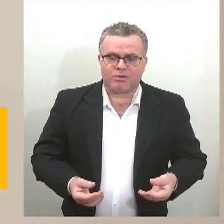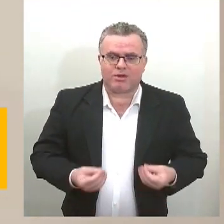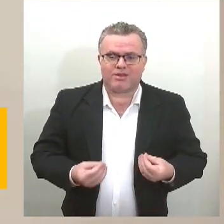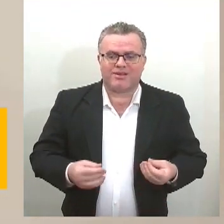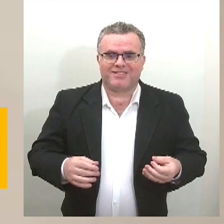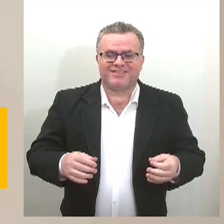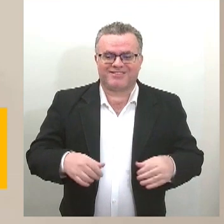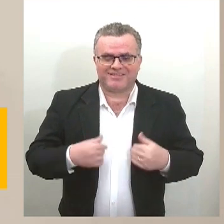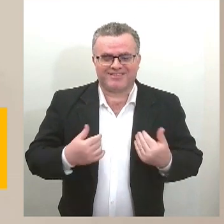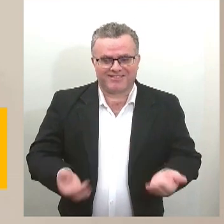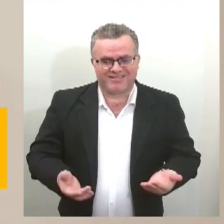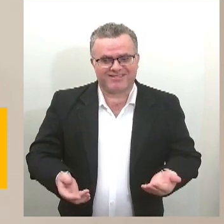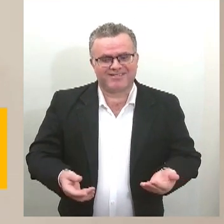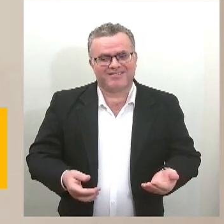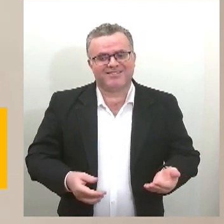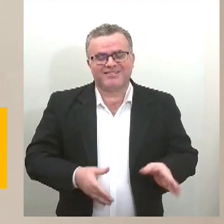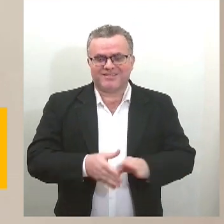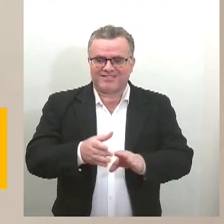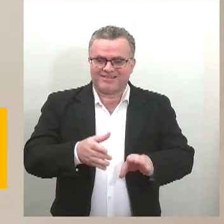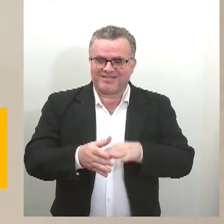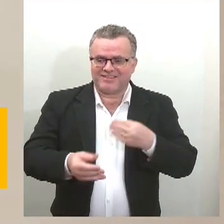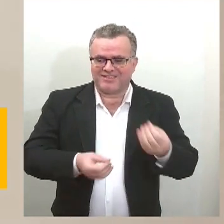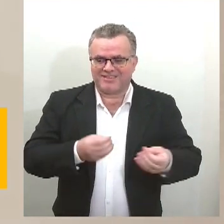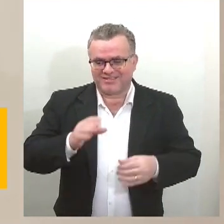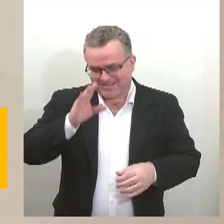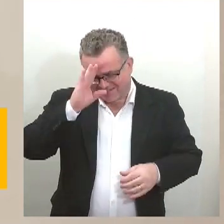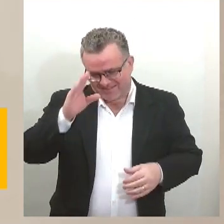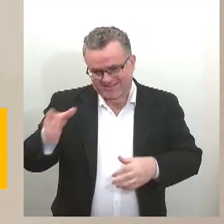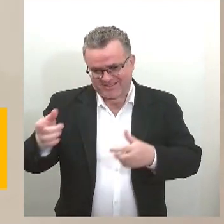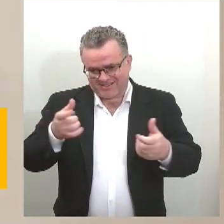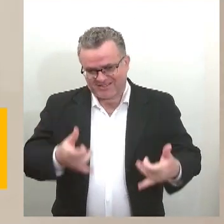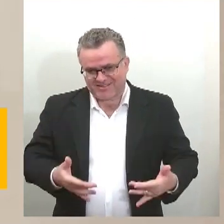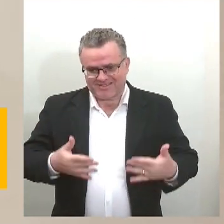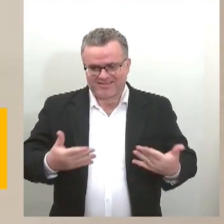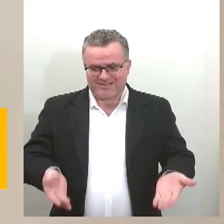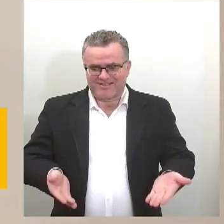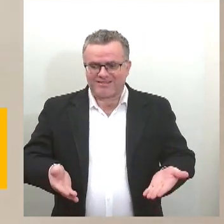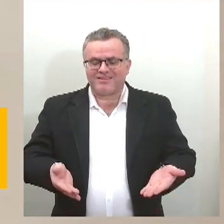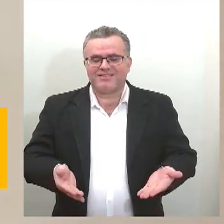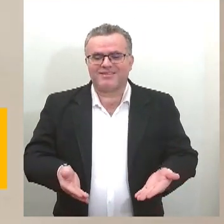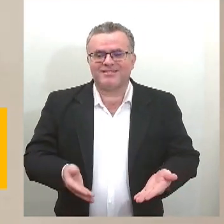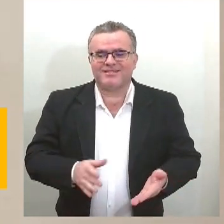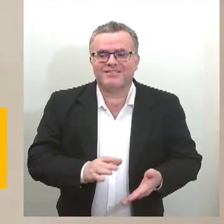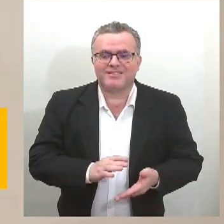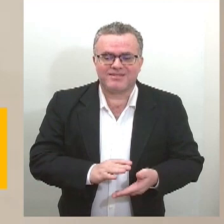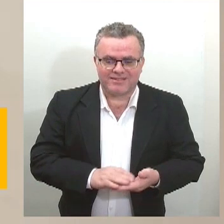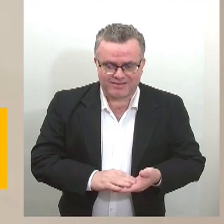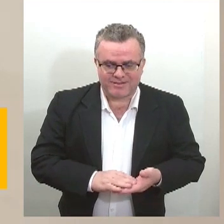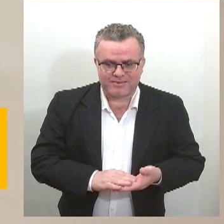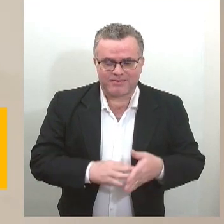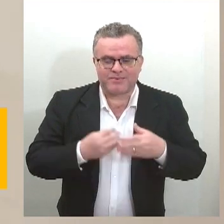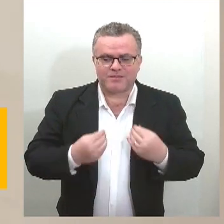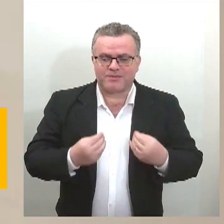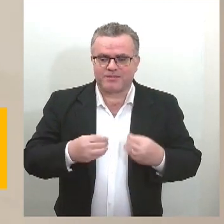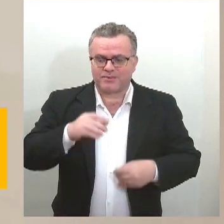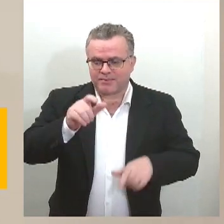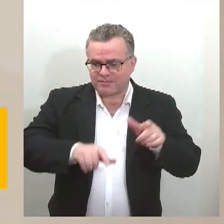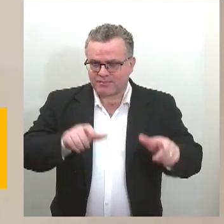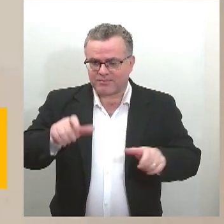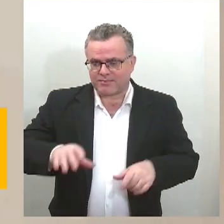tanta ressonância, como você falou, né, que ecoa a voz de muitos cidadãos. Então é muito